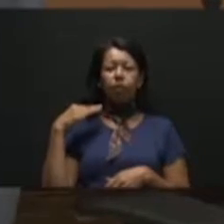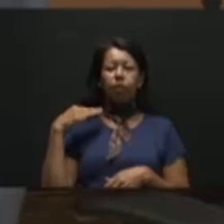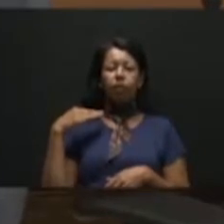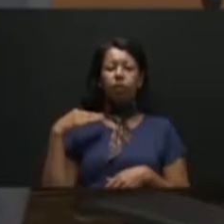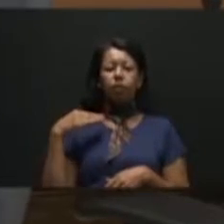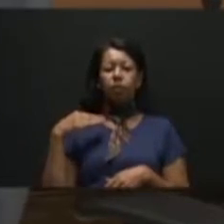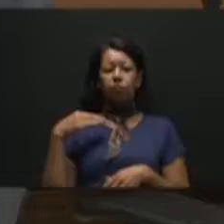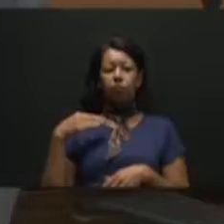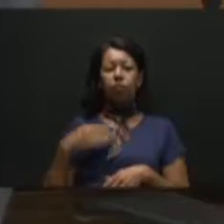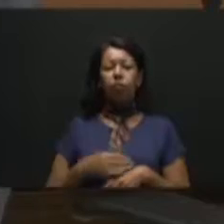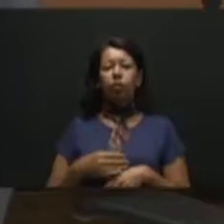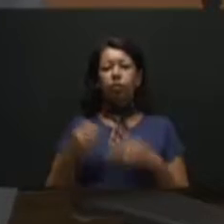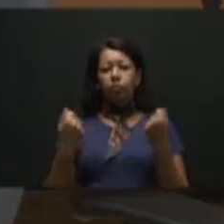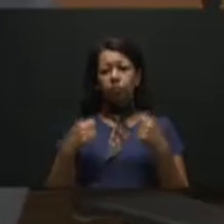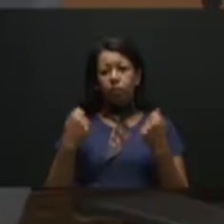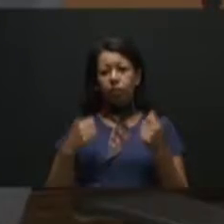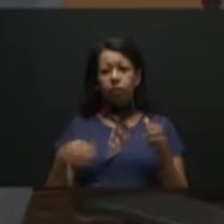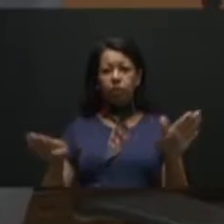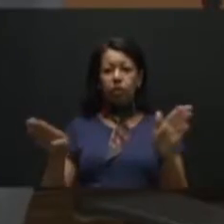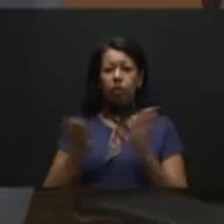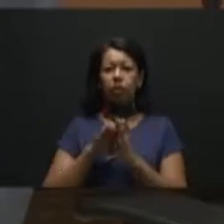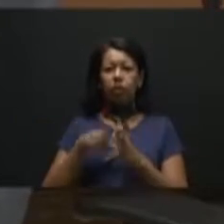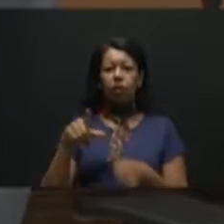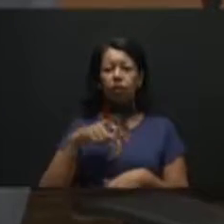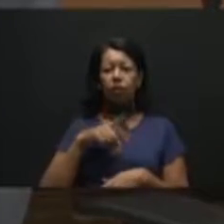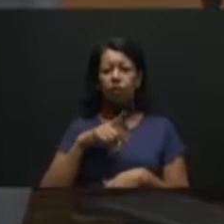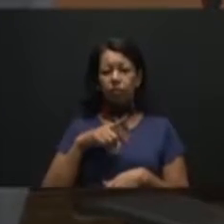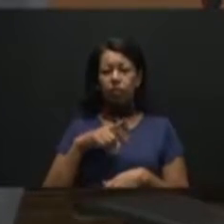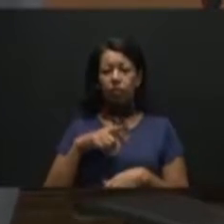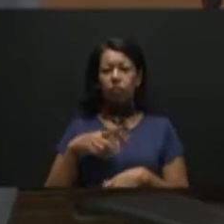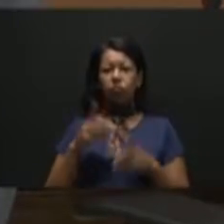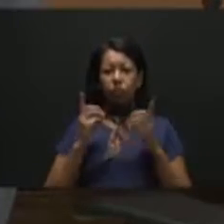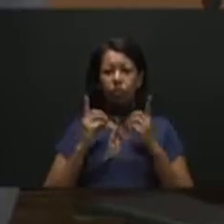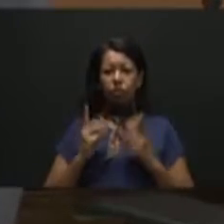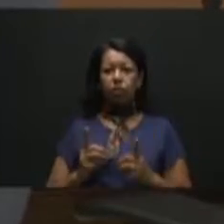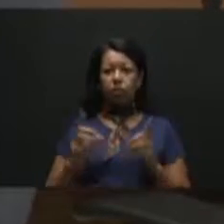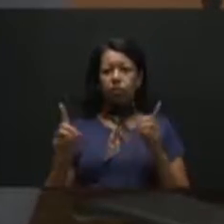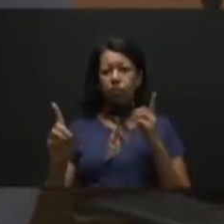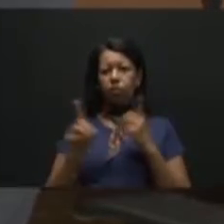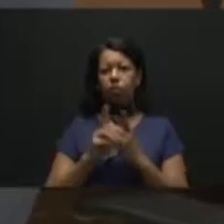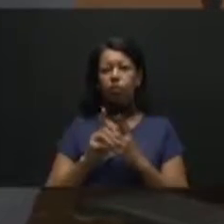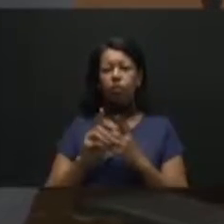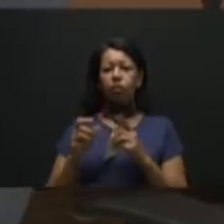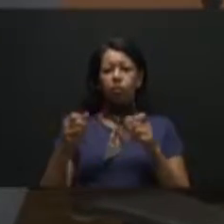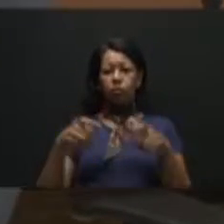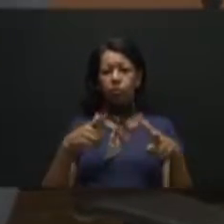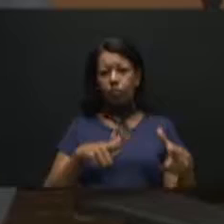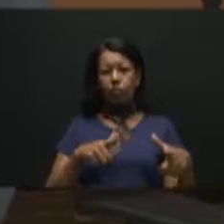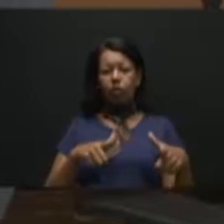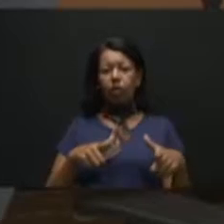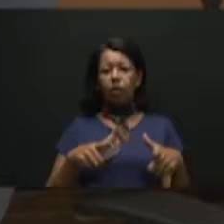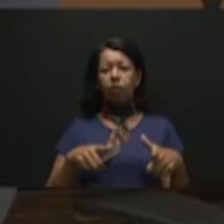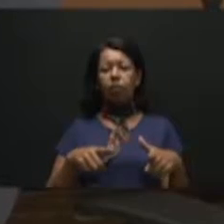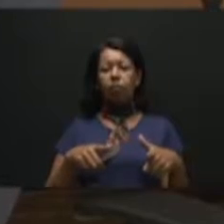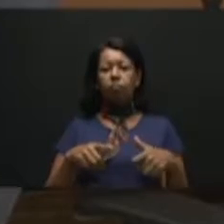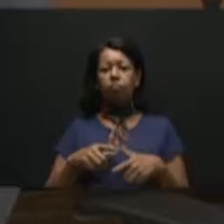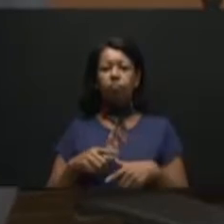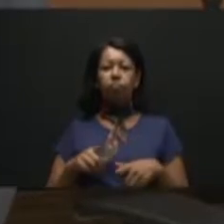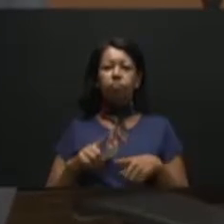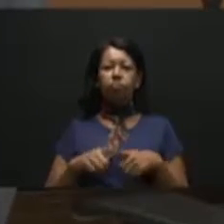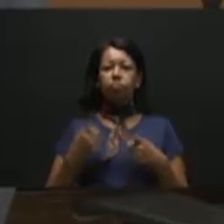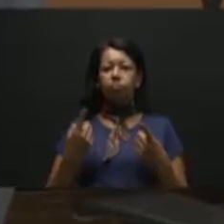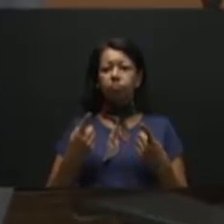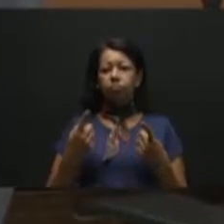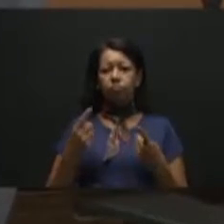mesmo recente. E precisa chegar ali, ter um pouco de dignidade, encontrar o cemitério, pelo menos, numa situação